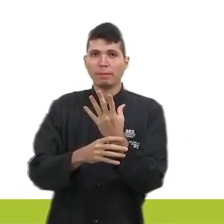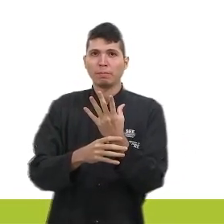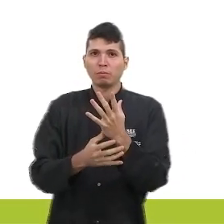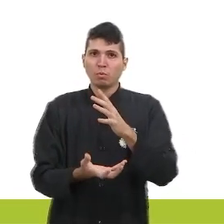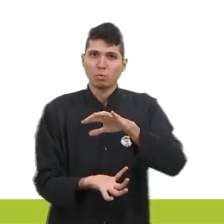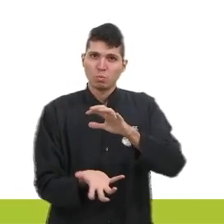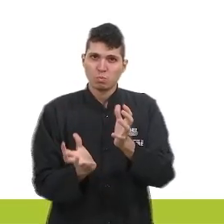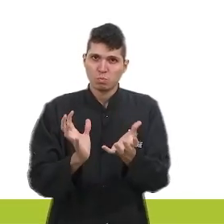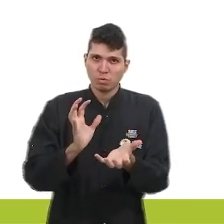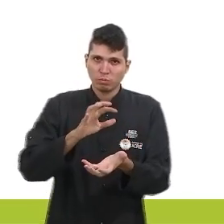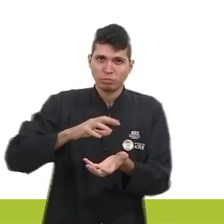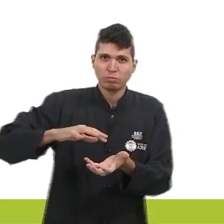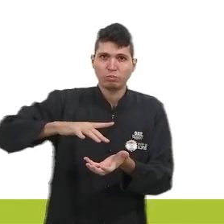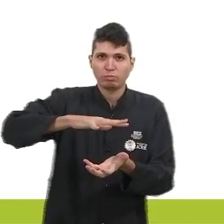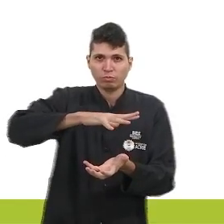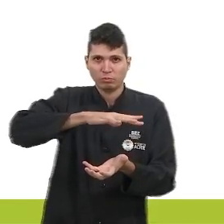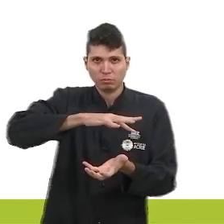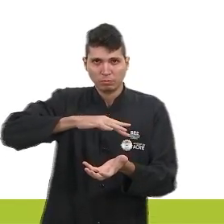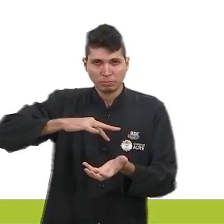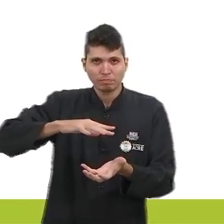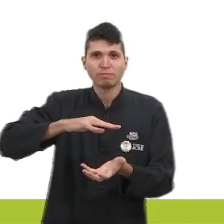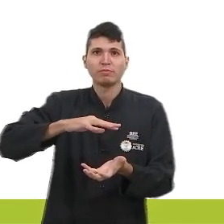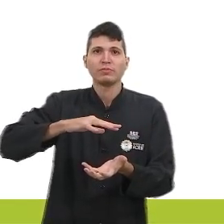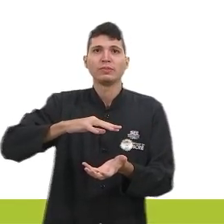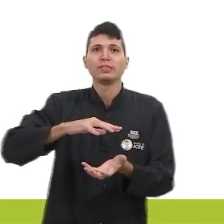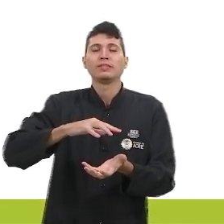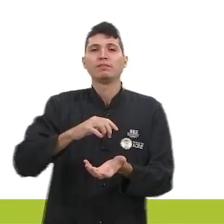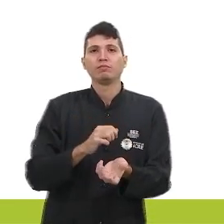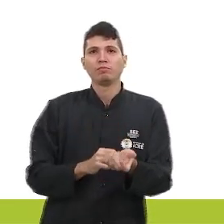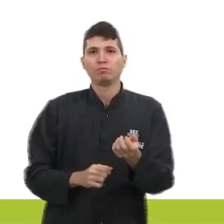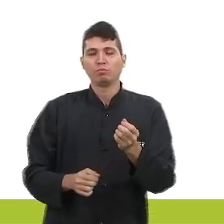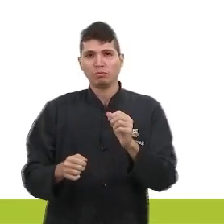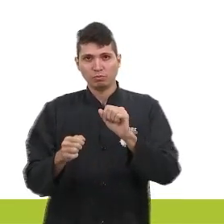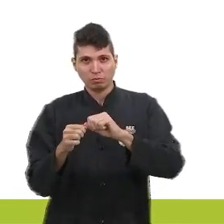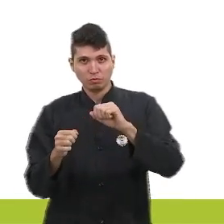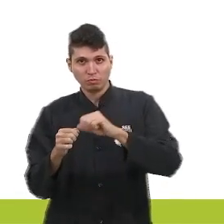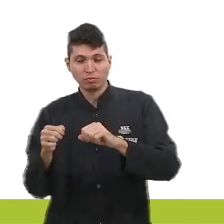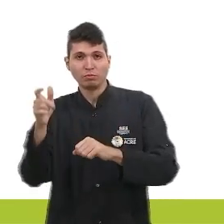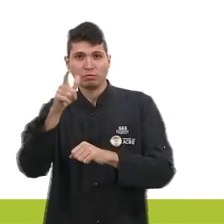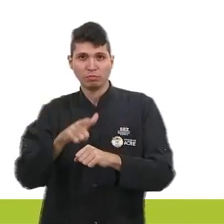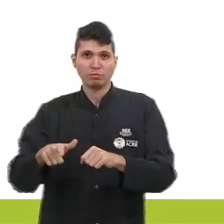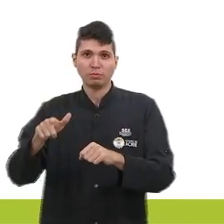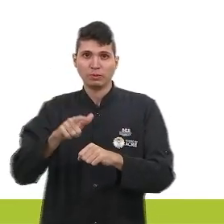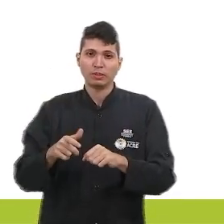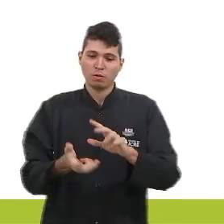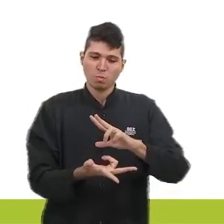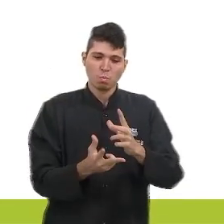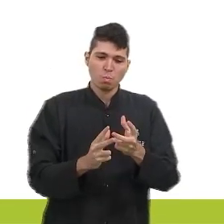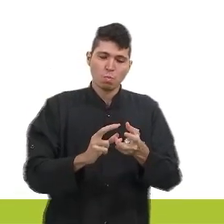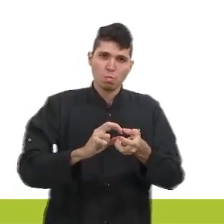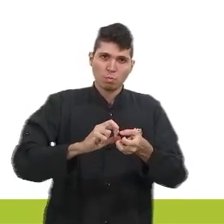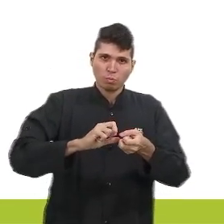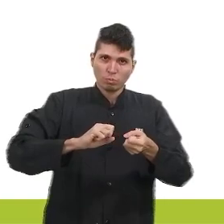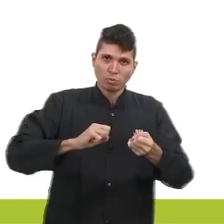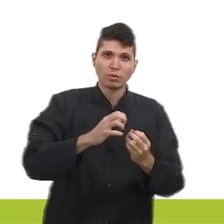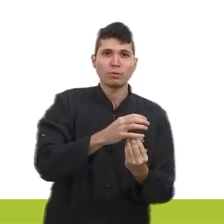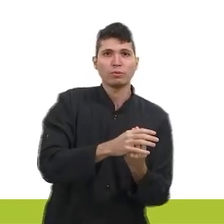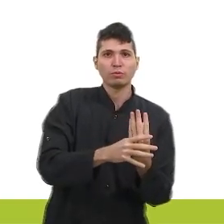queimada e ainda pode ser reutilizada. Além do bagaço do milho virar